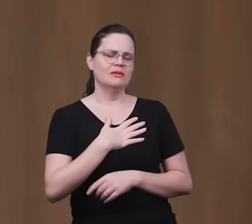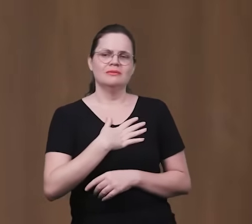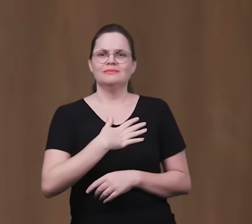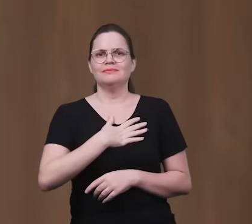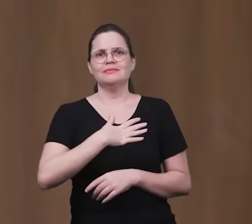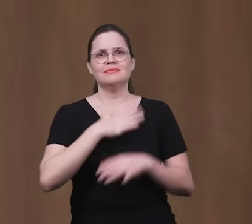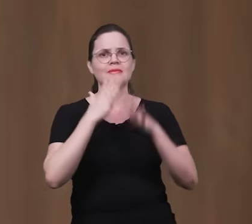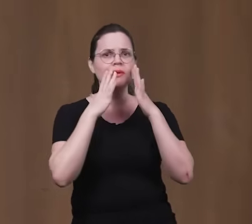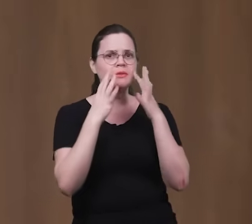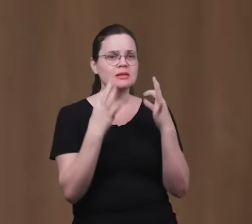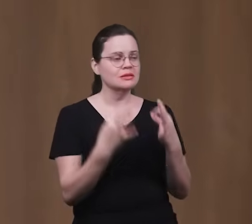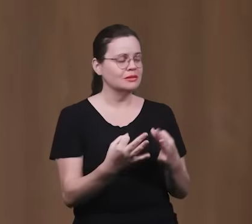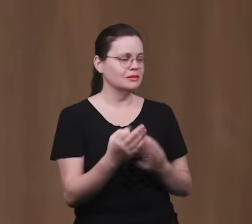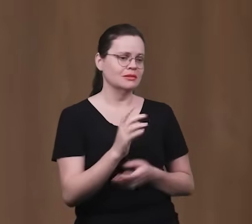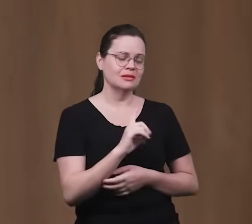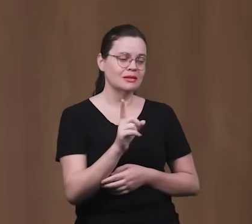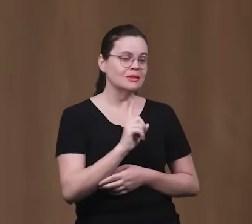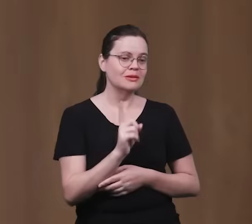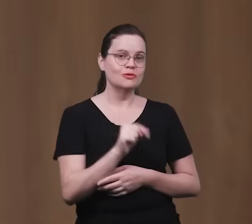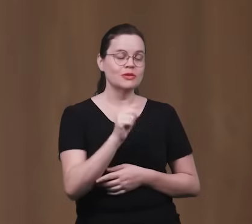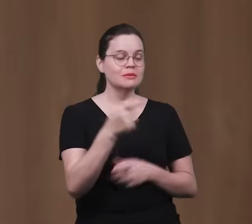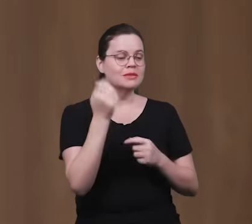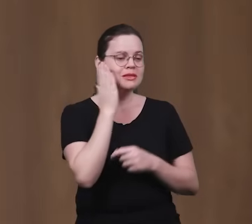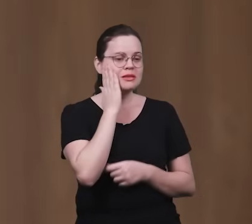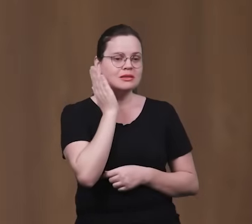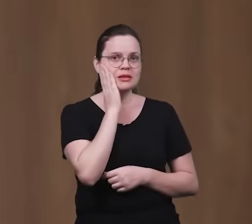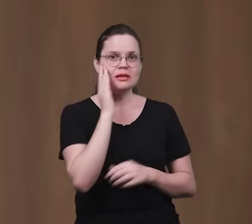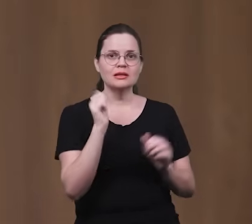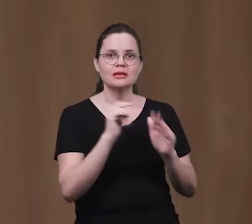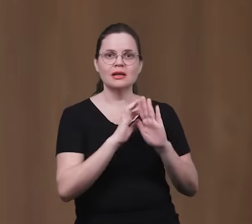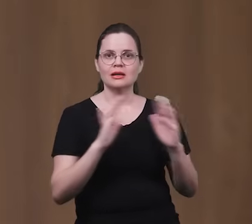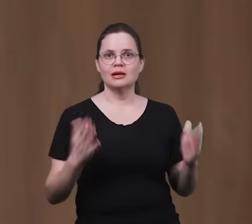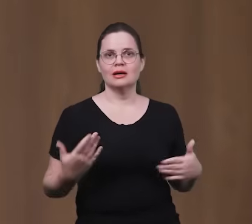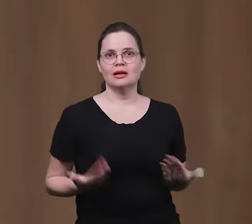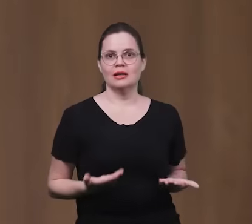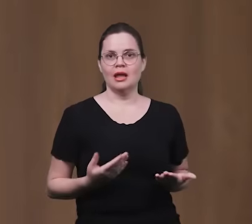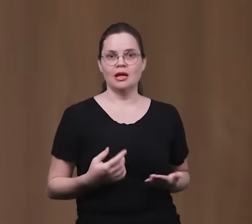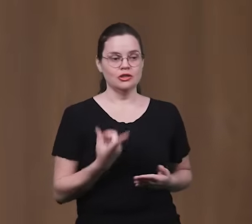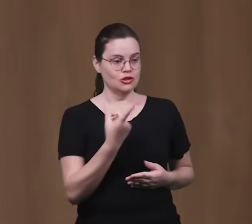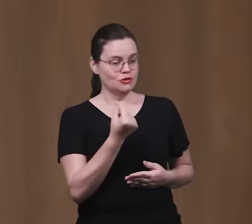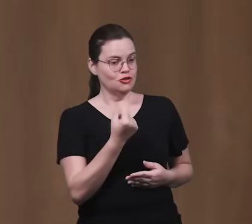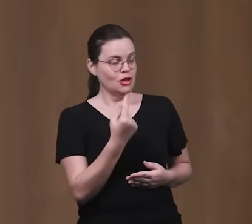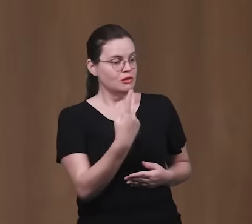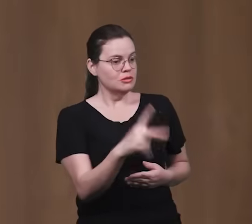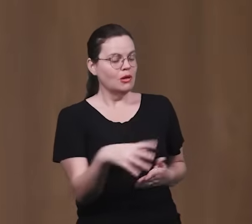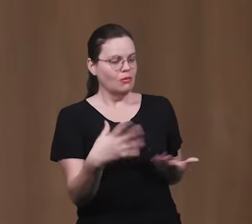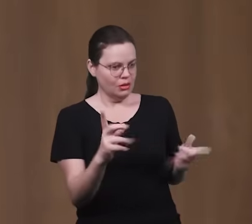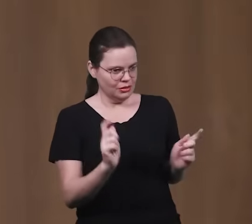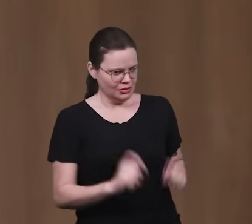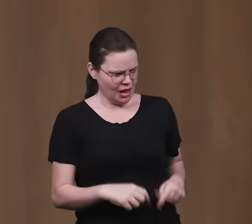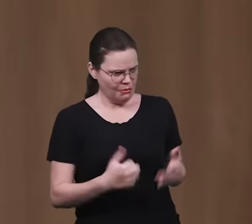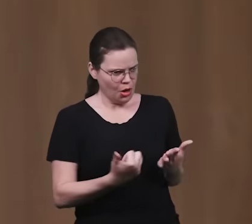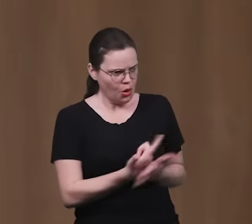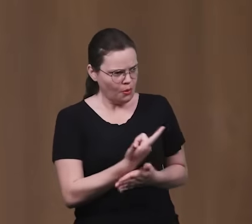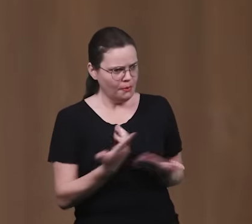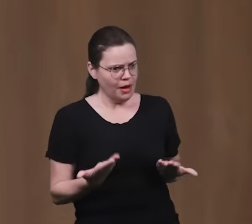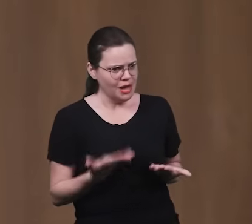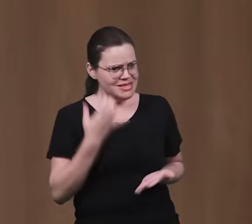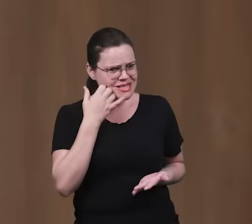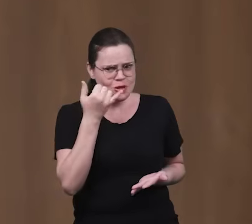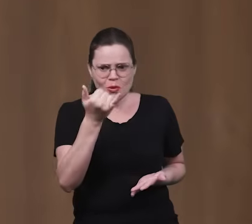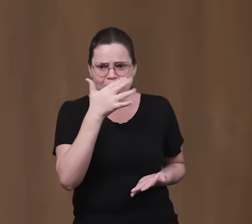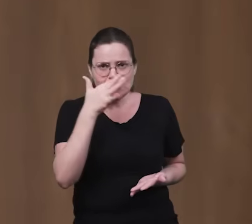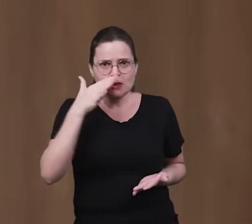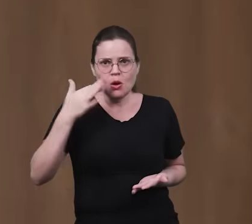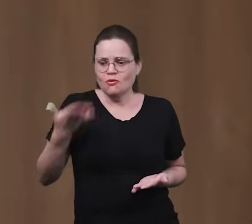presta atenção, você precisa entender qual o seu grau de poder aquisitivo. Será que você podia fazer essa